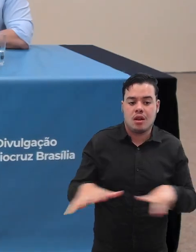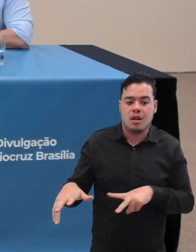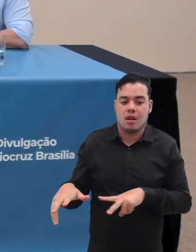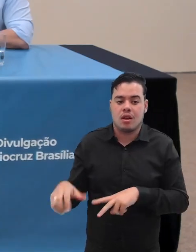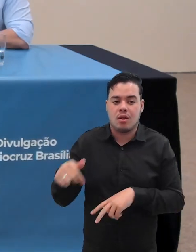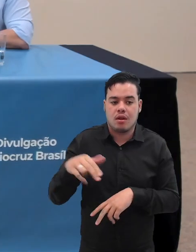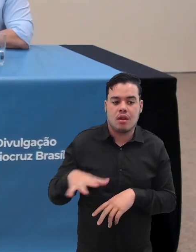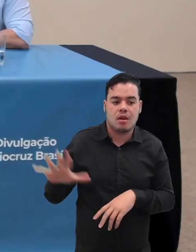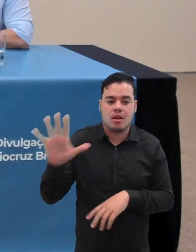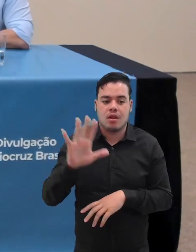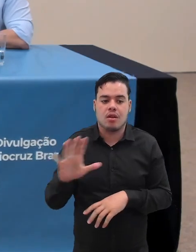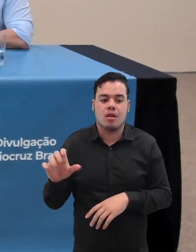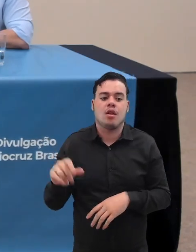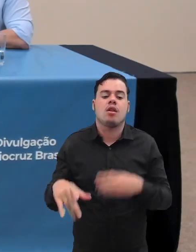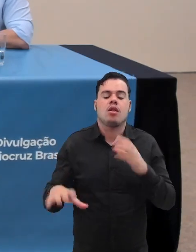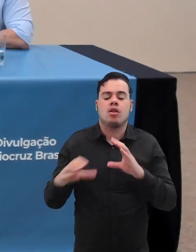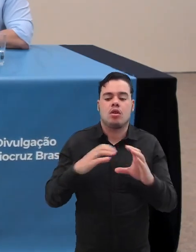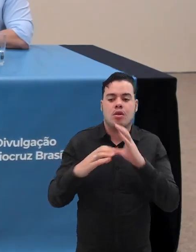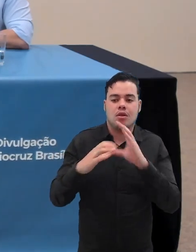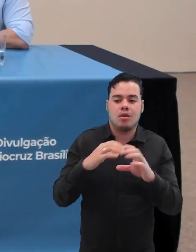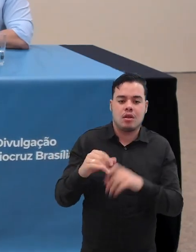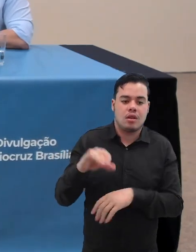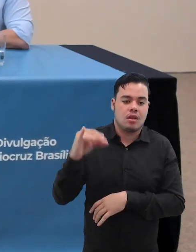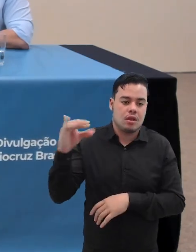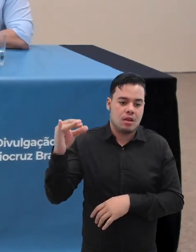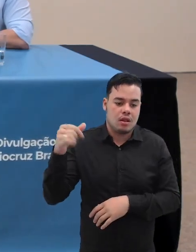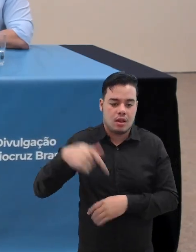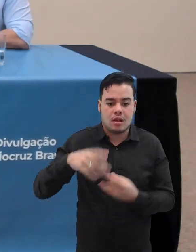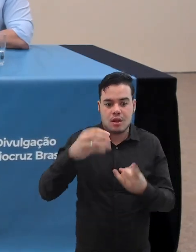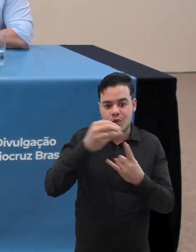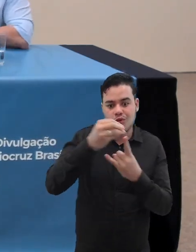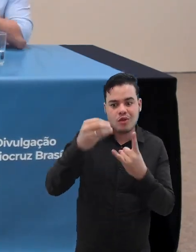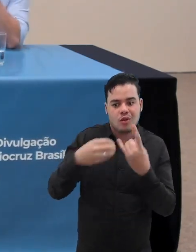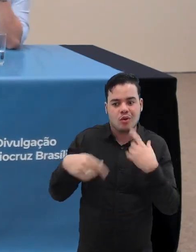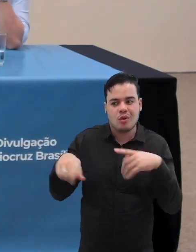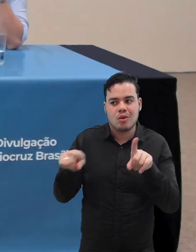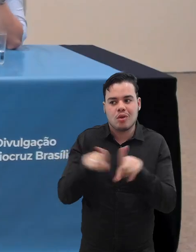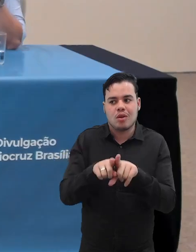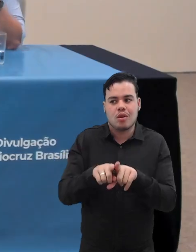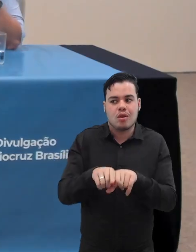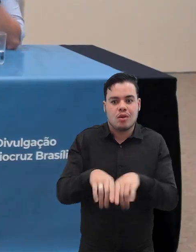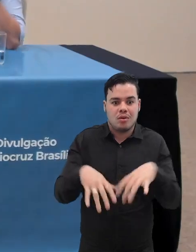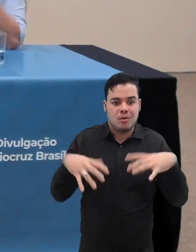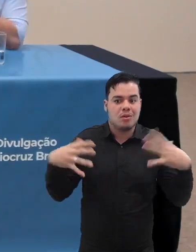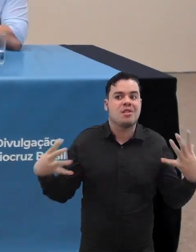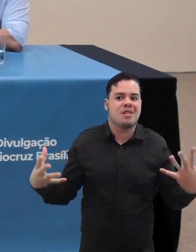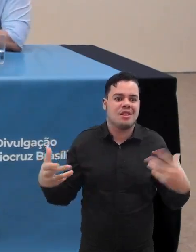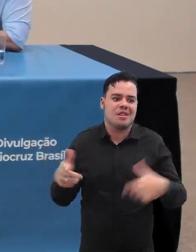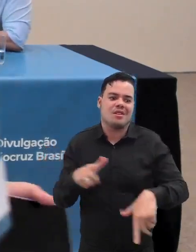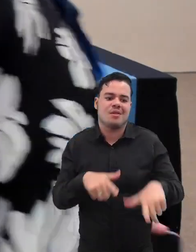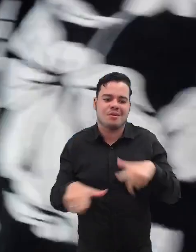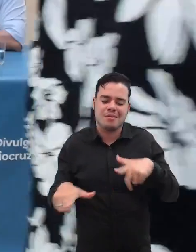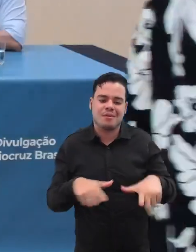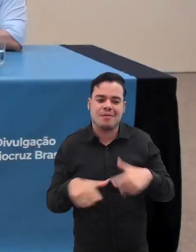na Fiocruz também. Pois é. Uma grande missão.